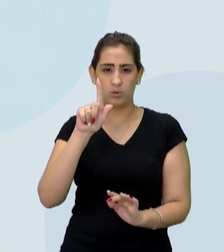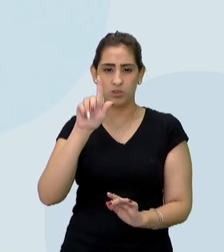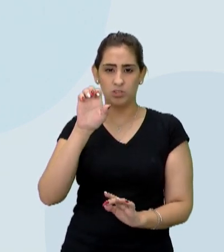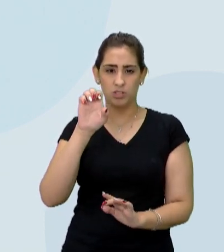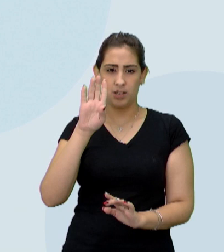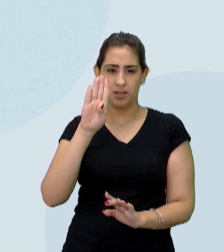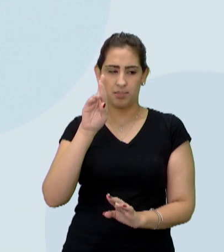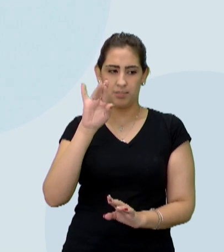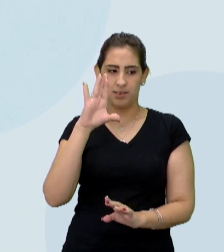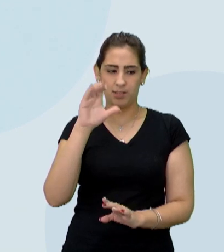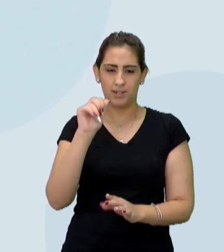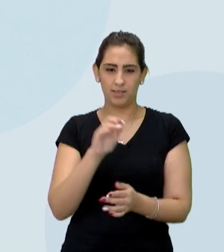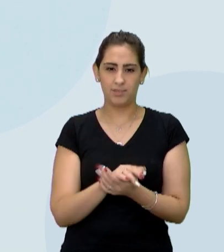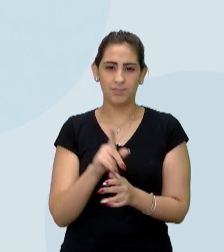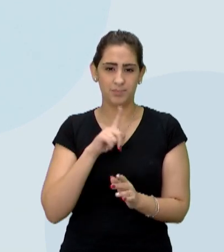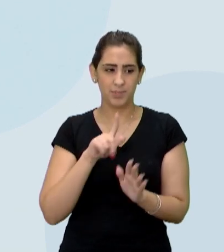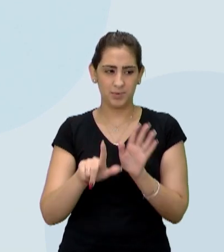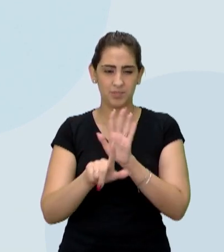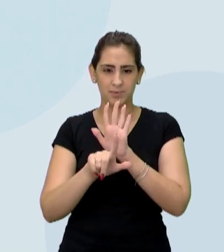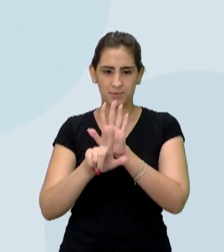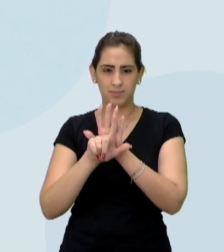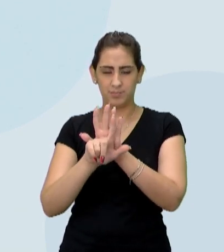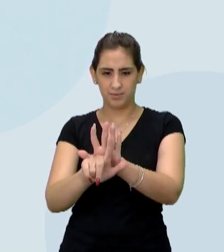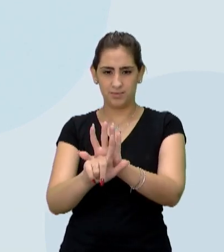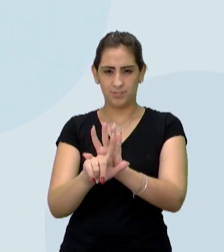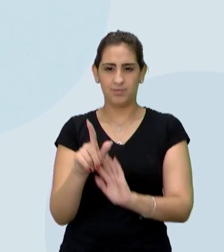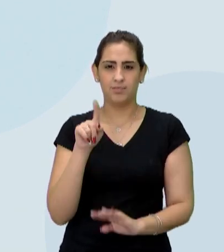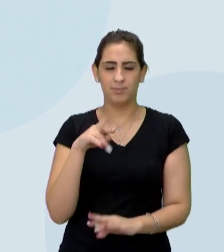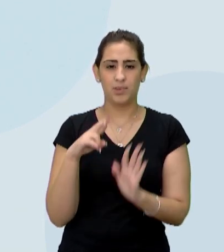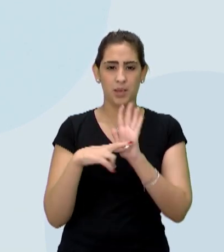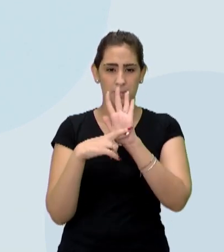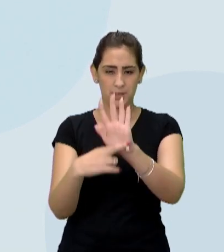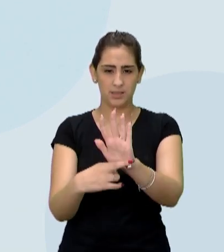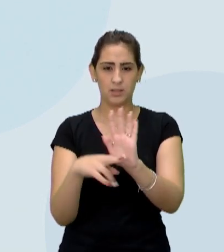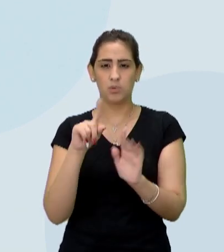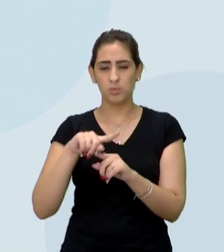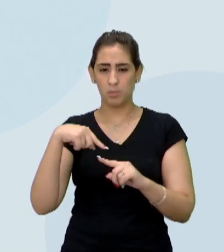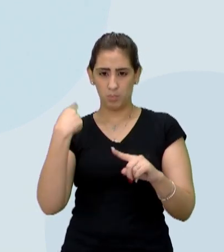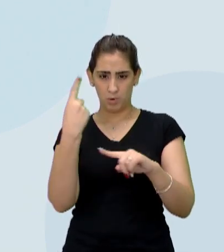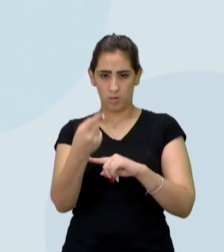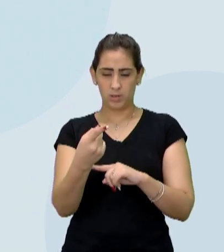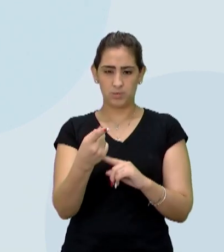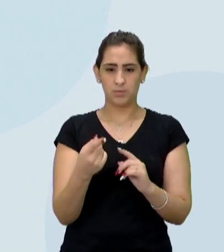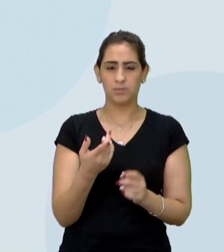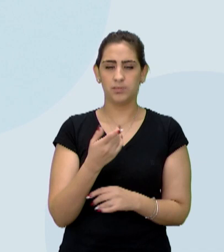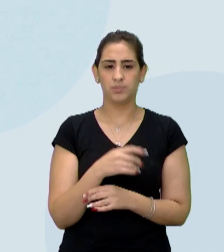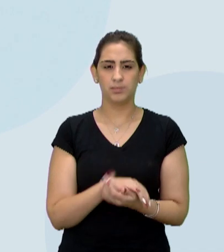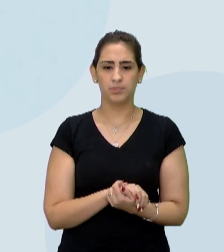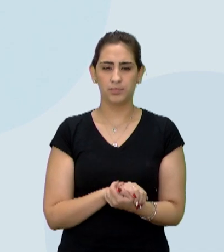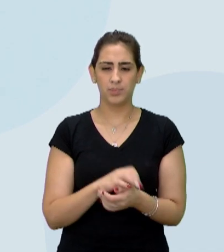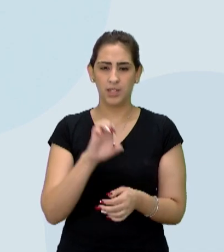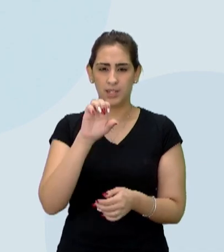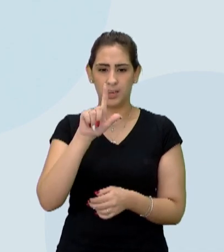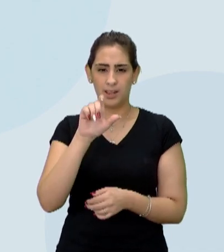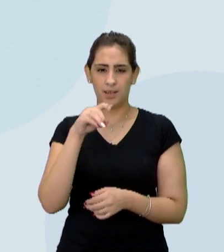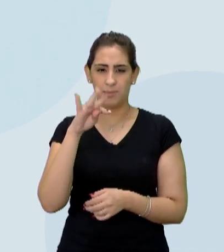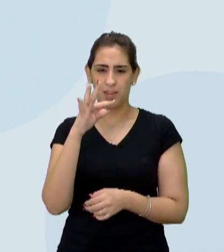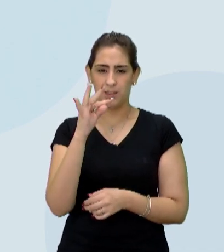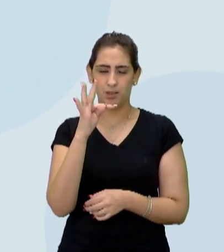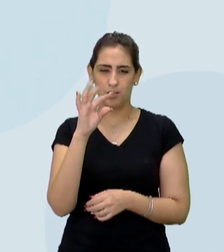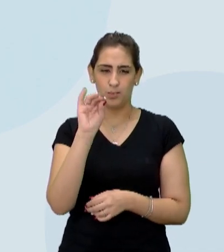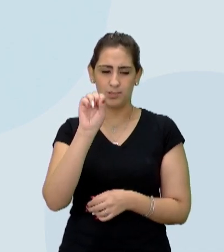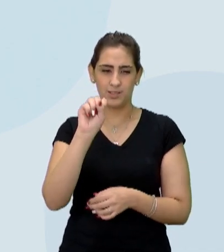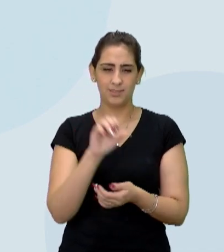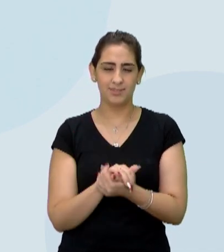uma lei, né, para a formação, para a apresentação dos próximos elementos, né? Tá